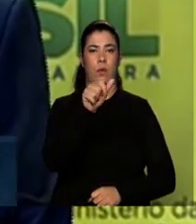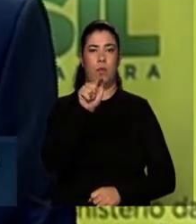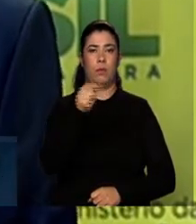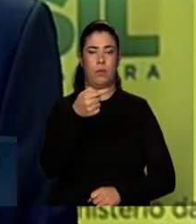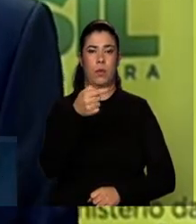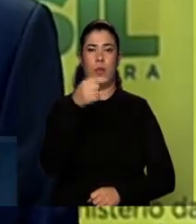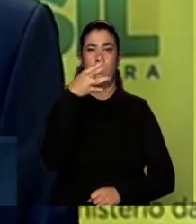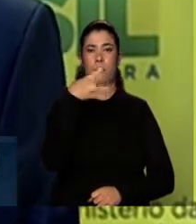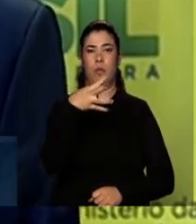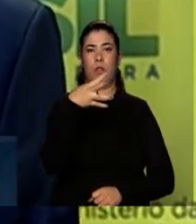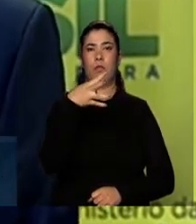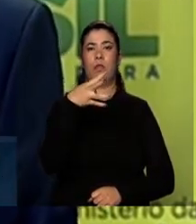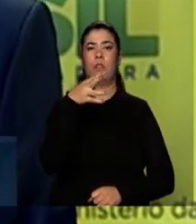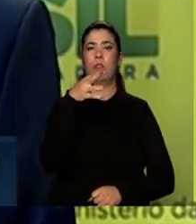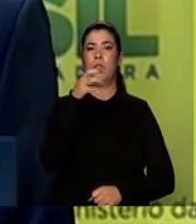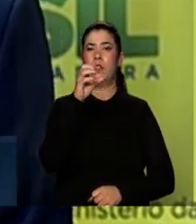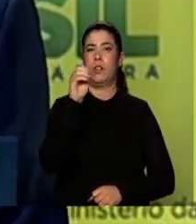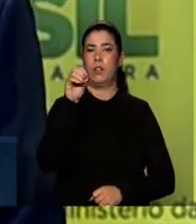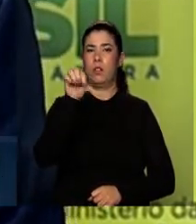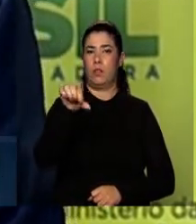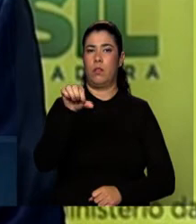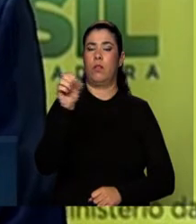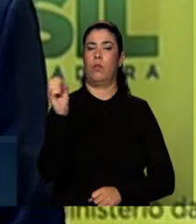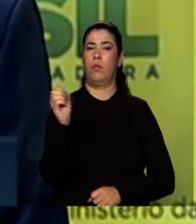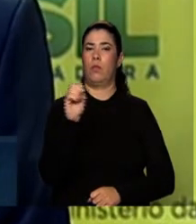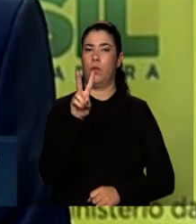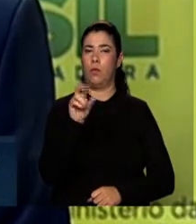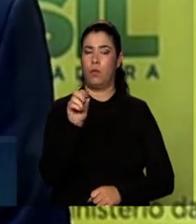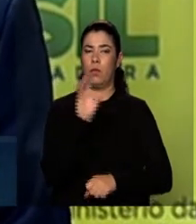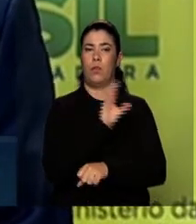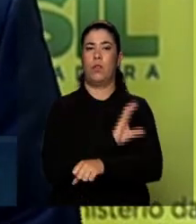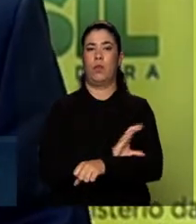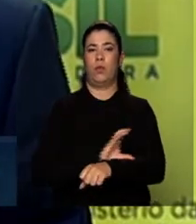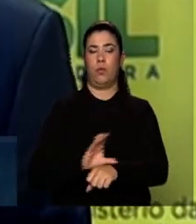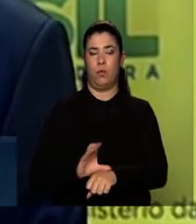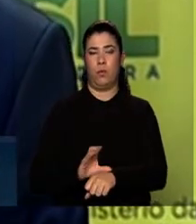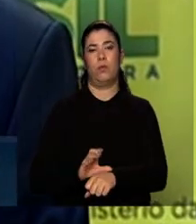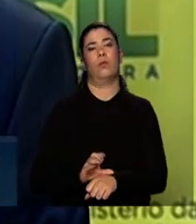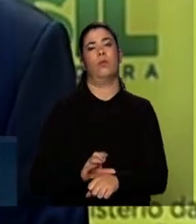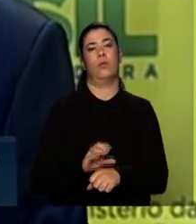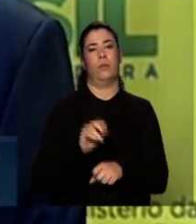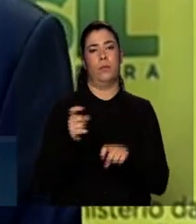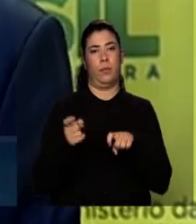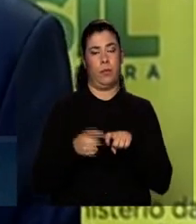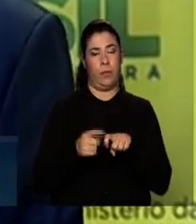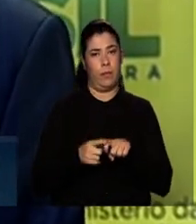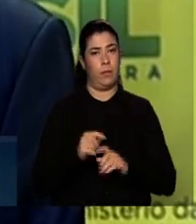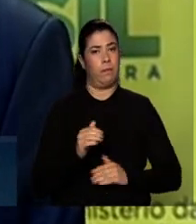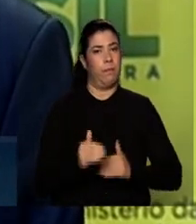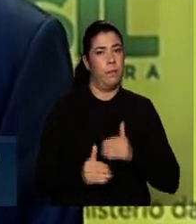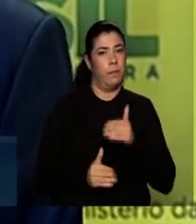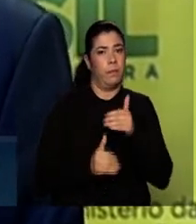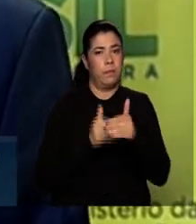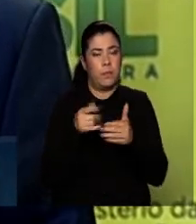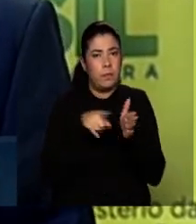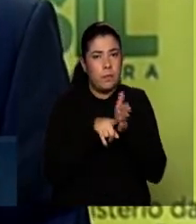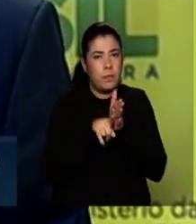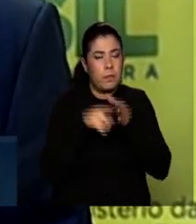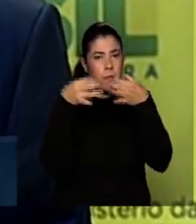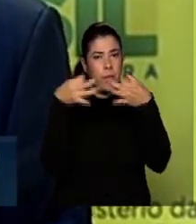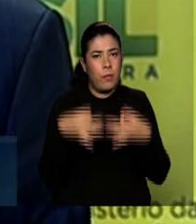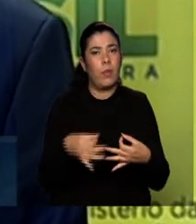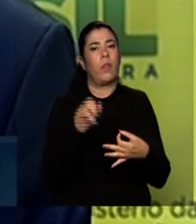11.400 vagas, novas vagas de medicina. E nós estamos neste caminho, fazendo passo a passo, de uma maneira muito criteriosa,